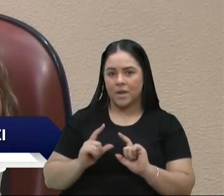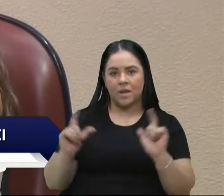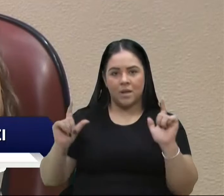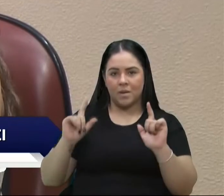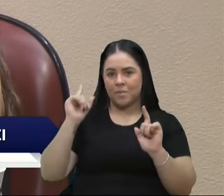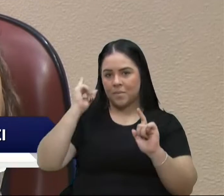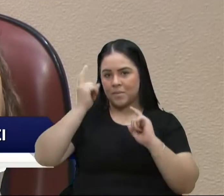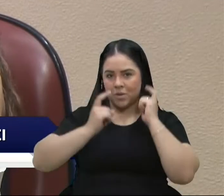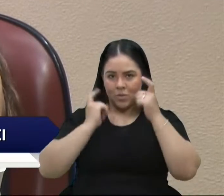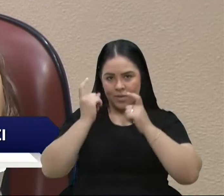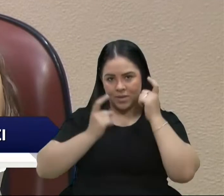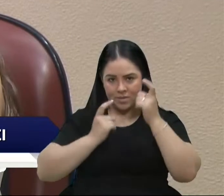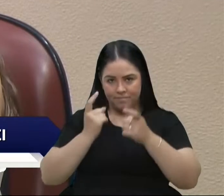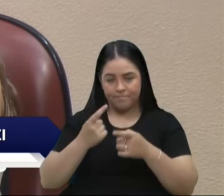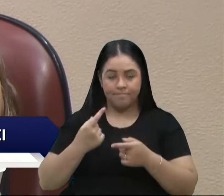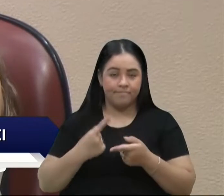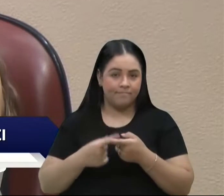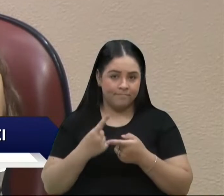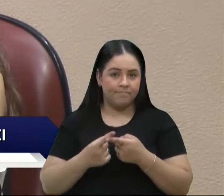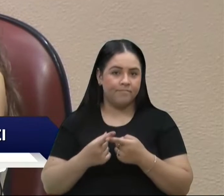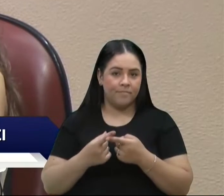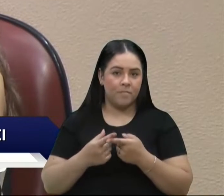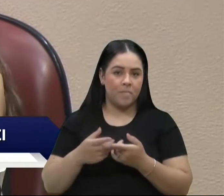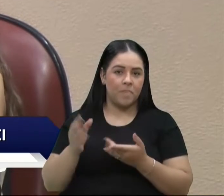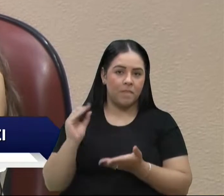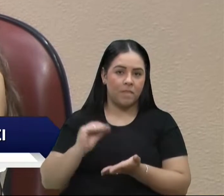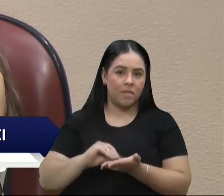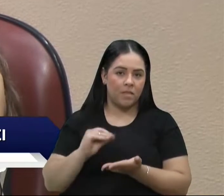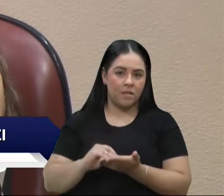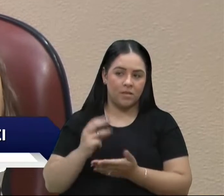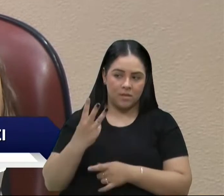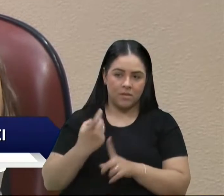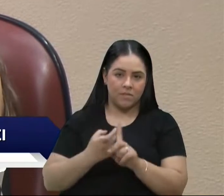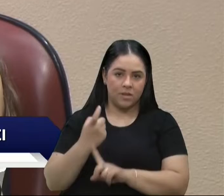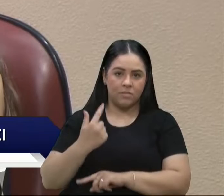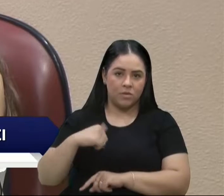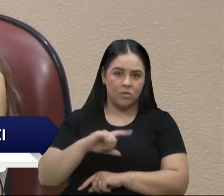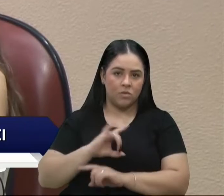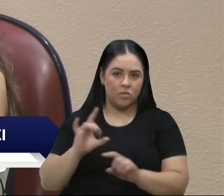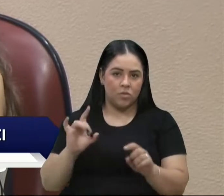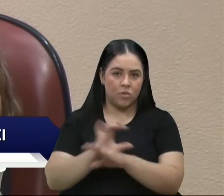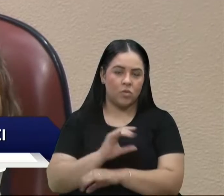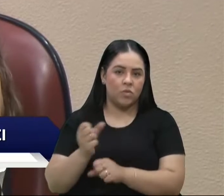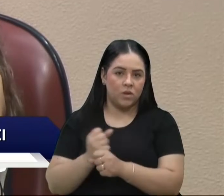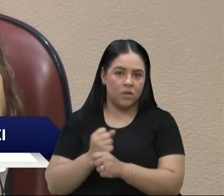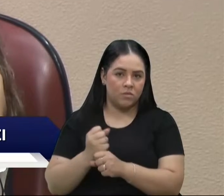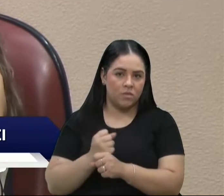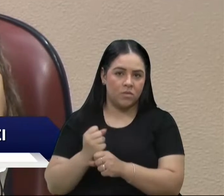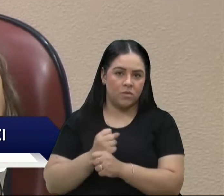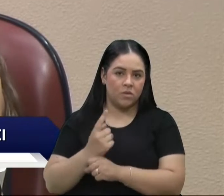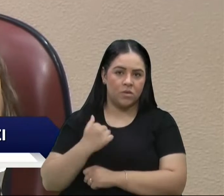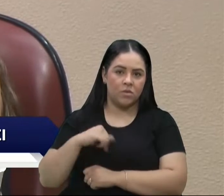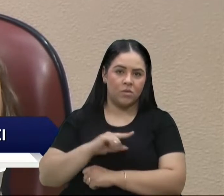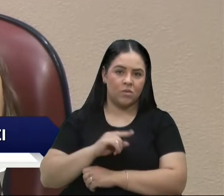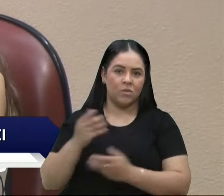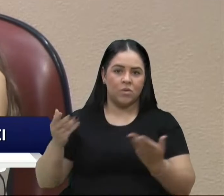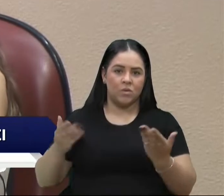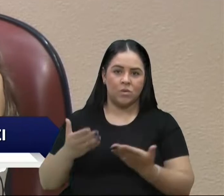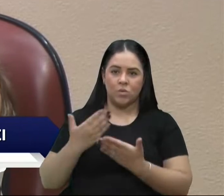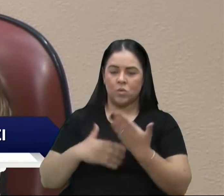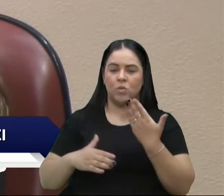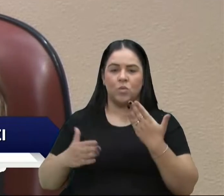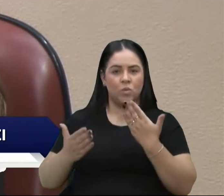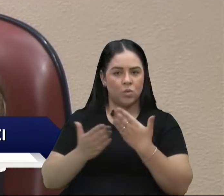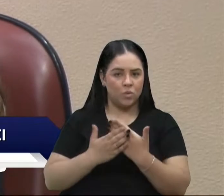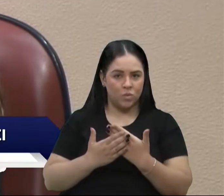isso. Porque ainda faltam 3 meses para a gente fechar o ano e já estamos aí